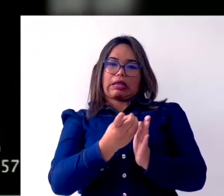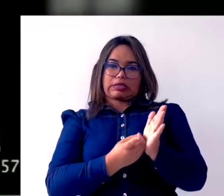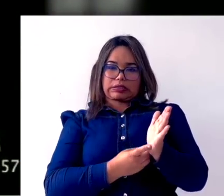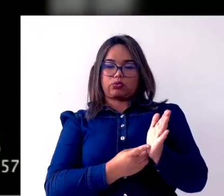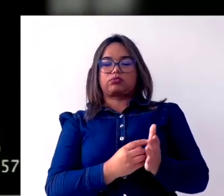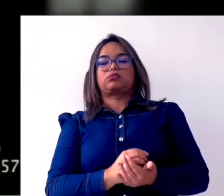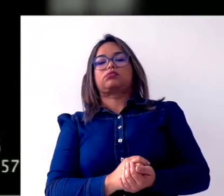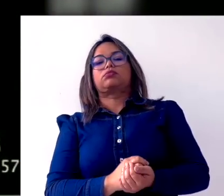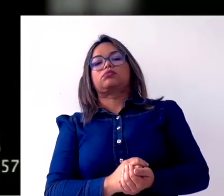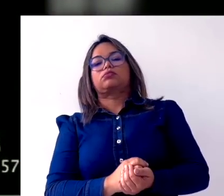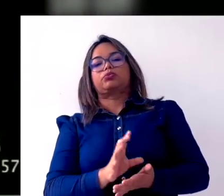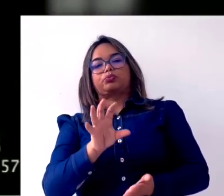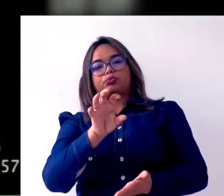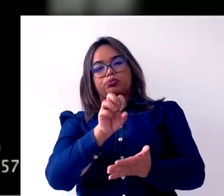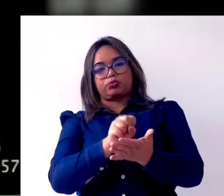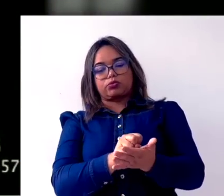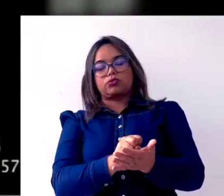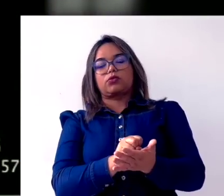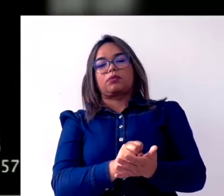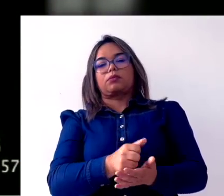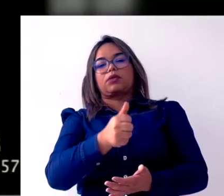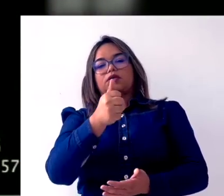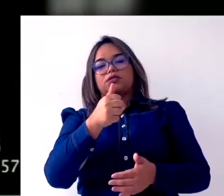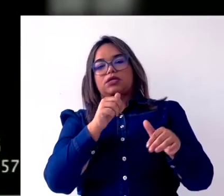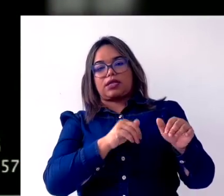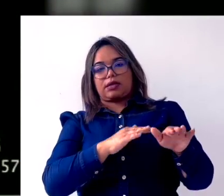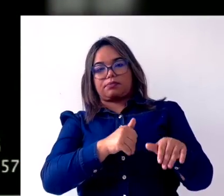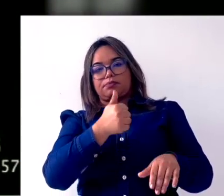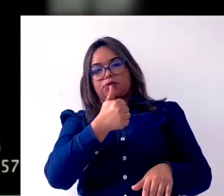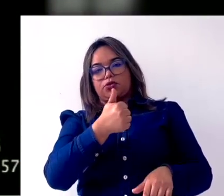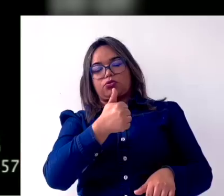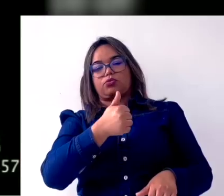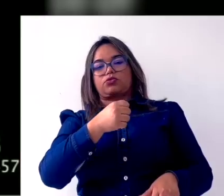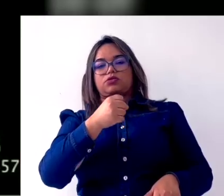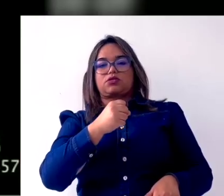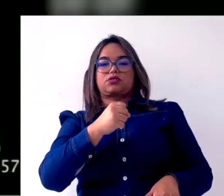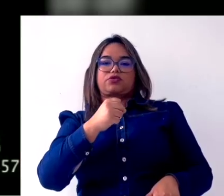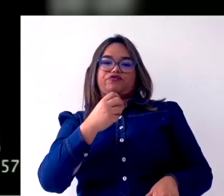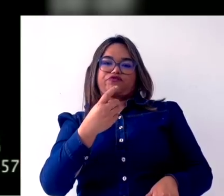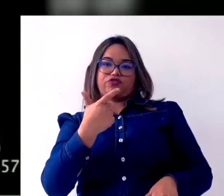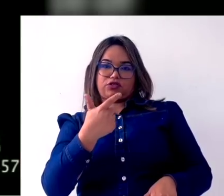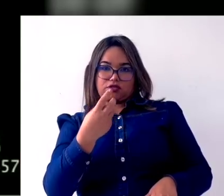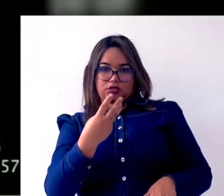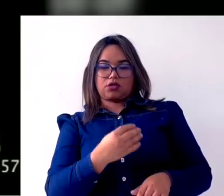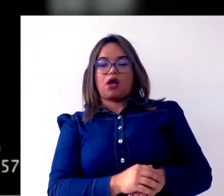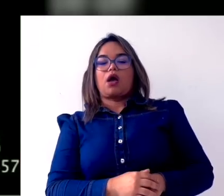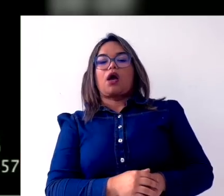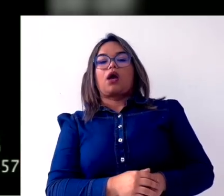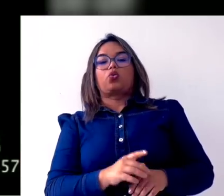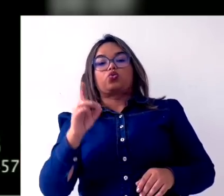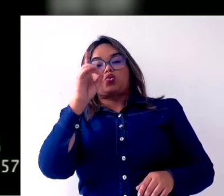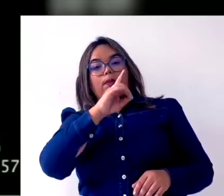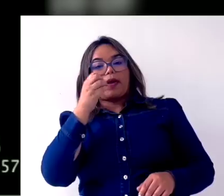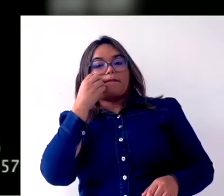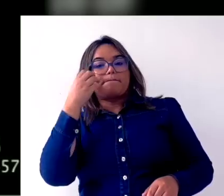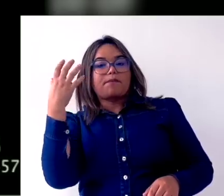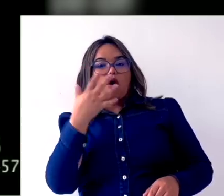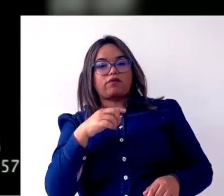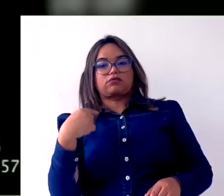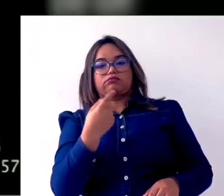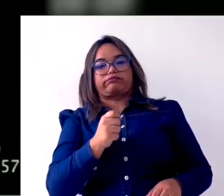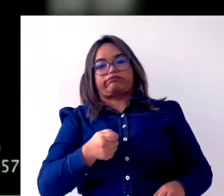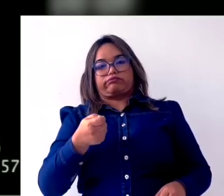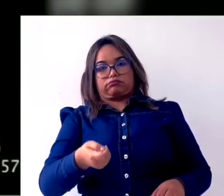Registro Católico de 1º de setembro de 1923. O domingo é a nossa marca de autoridade. A Igreja está acima da